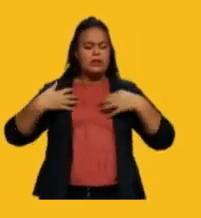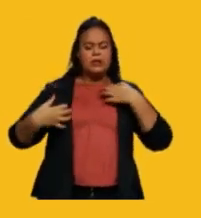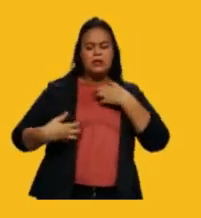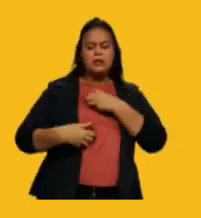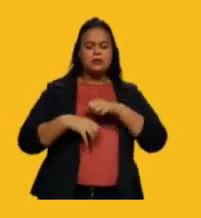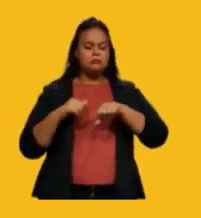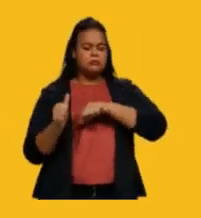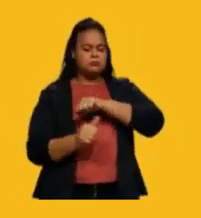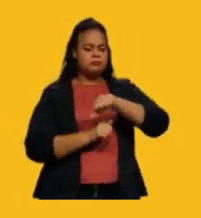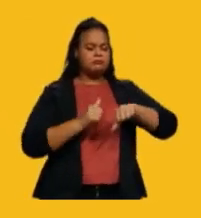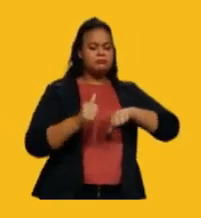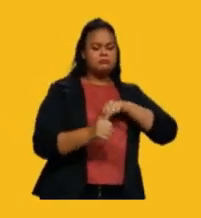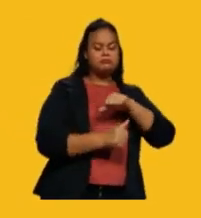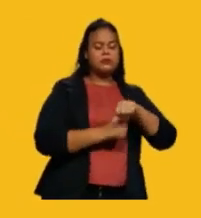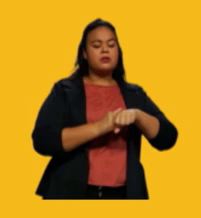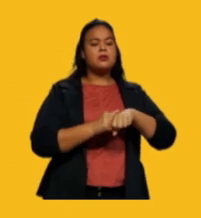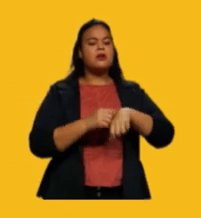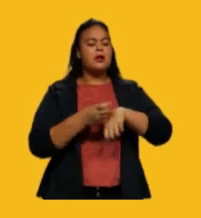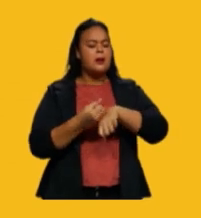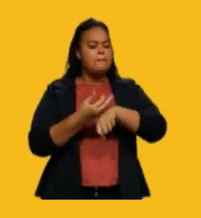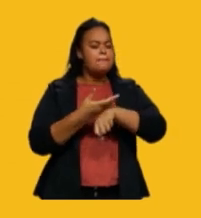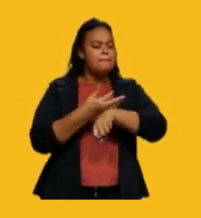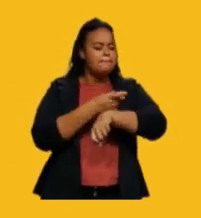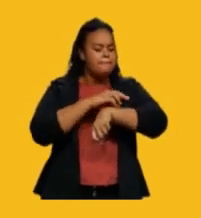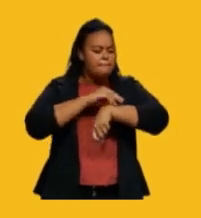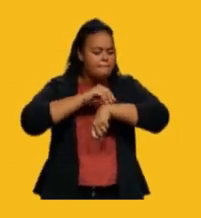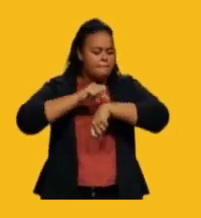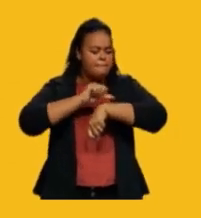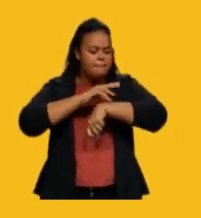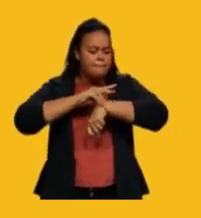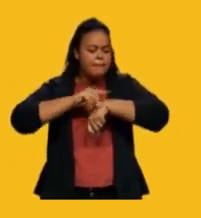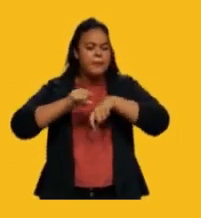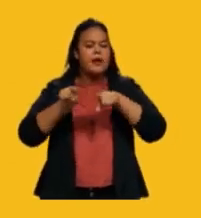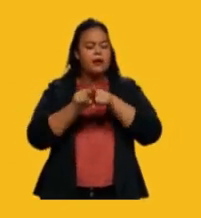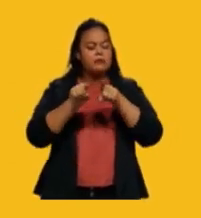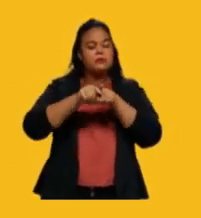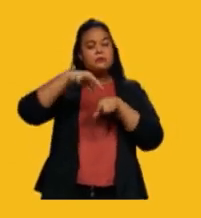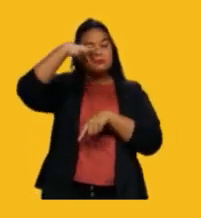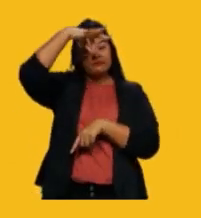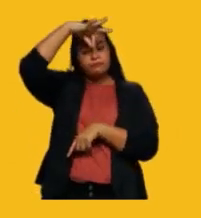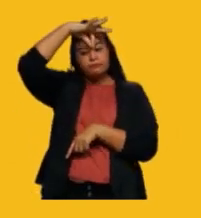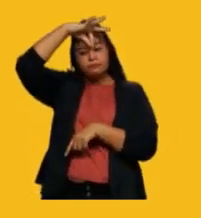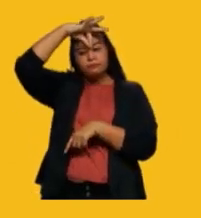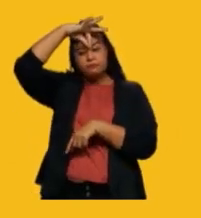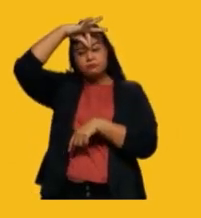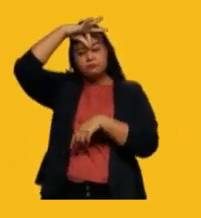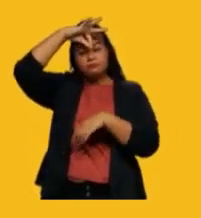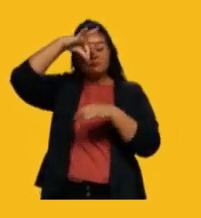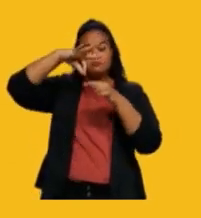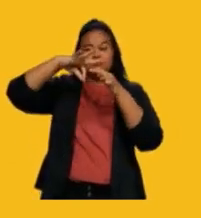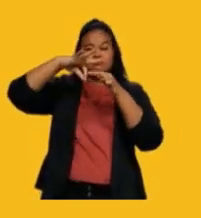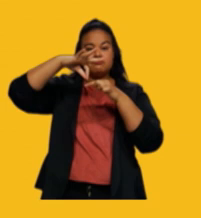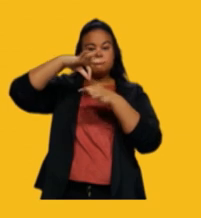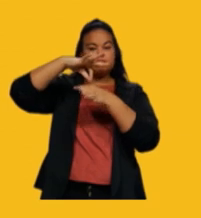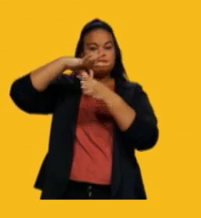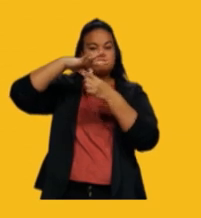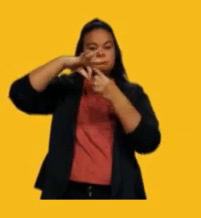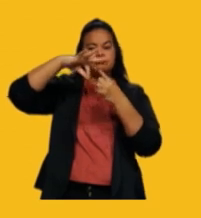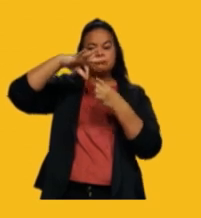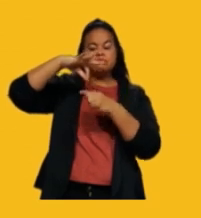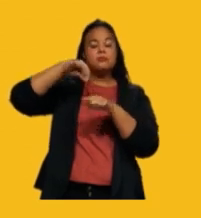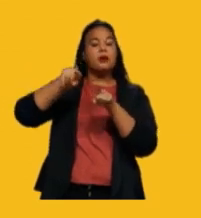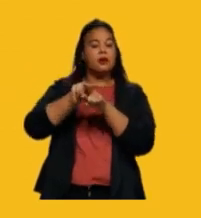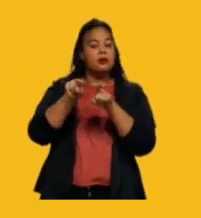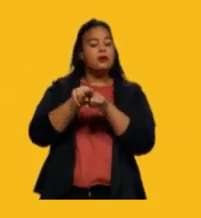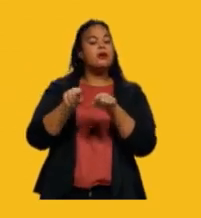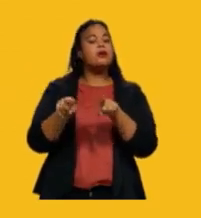também pelos nas axilas, logo também nas genitálias, em volta da vagina, ela percebe alguns pelos